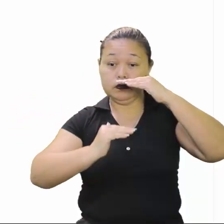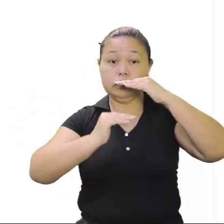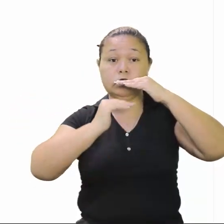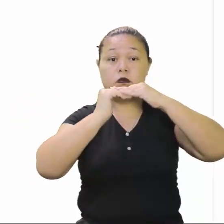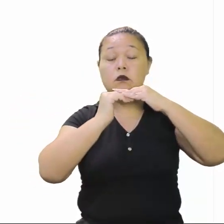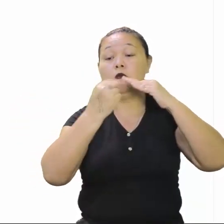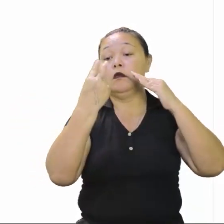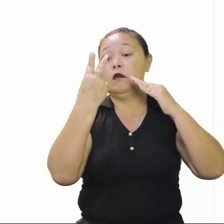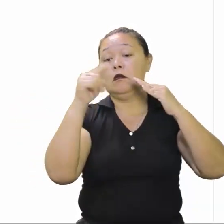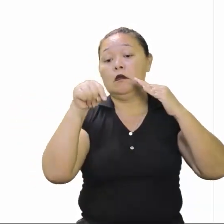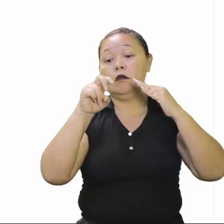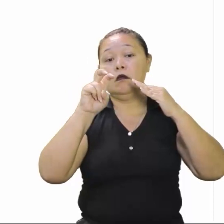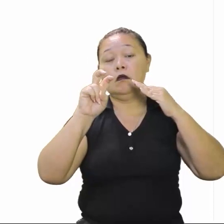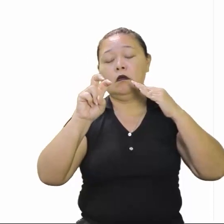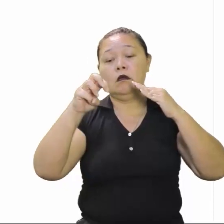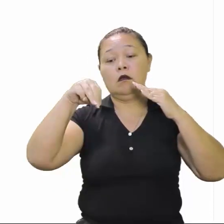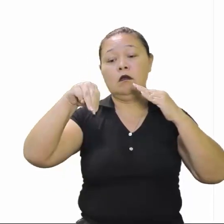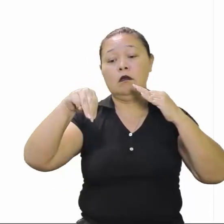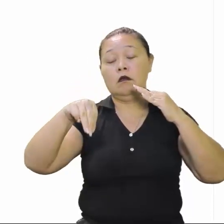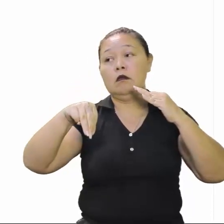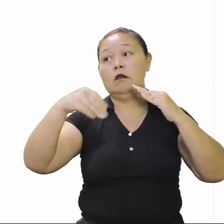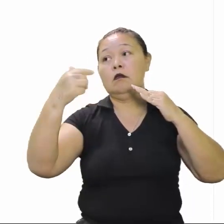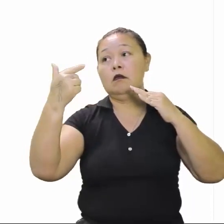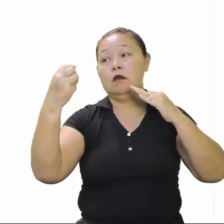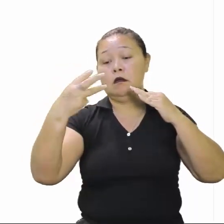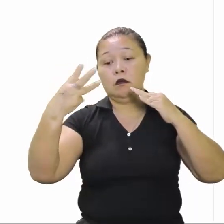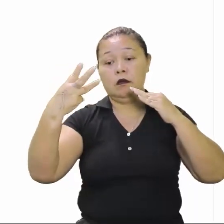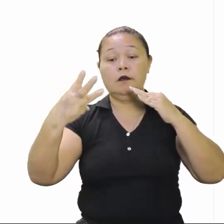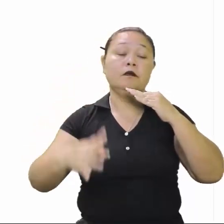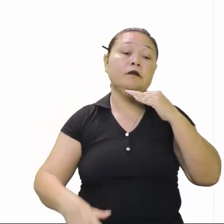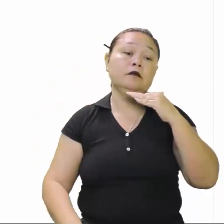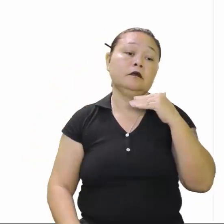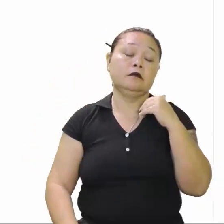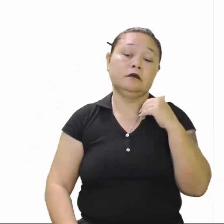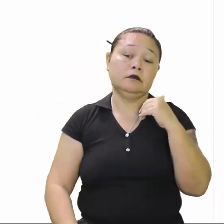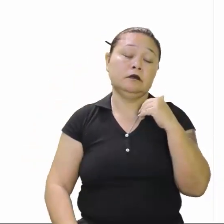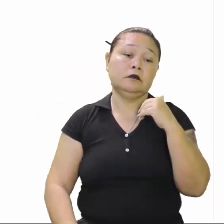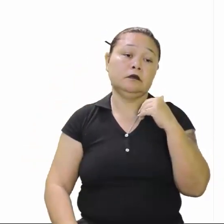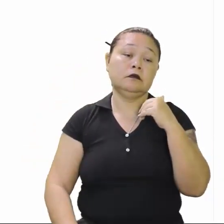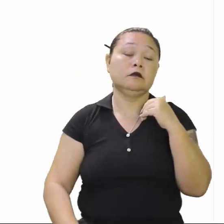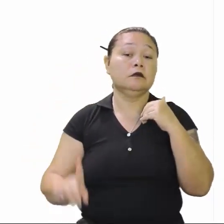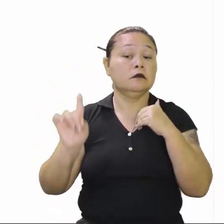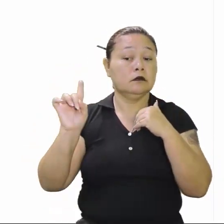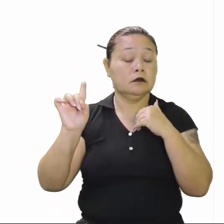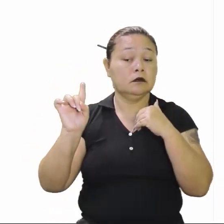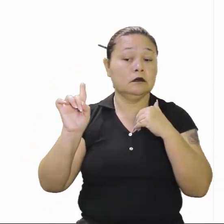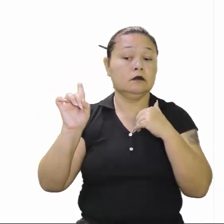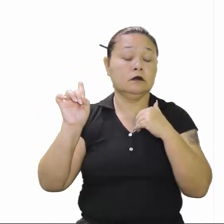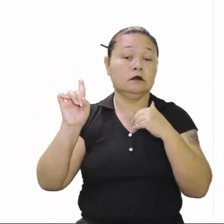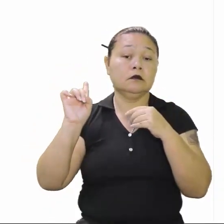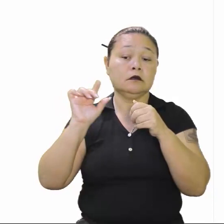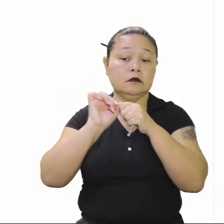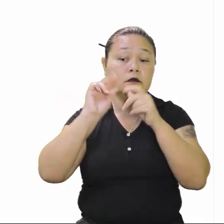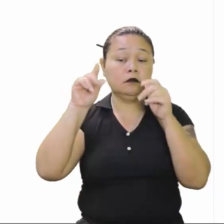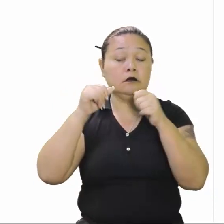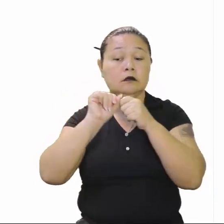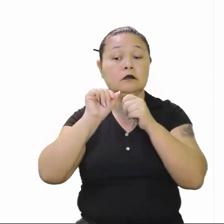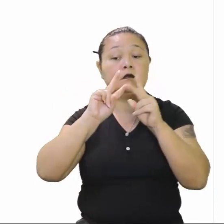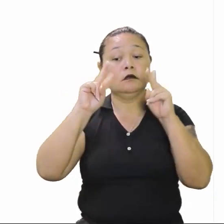para 2,5 metros cúbicos? Aqui nós estamos trabalhando a grandeza